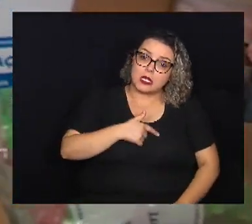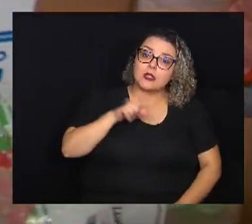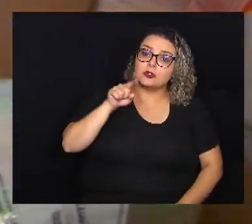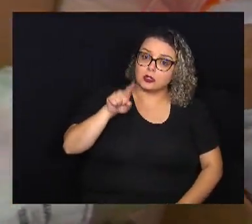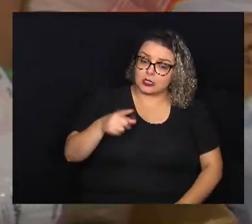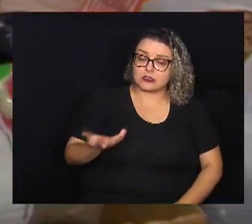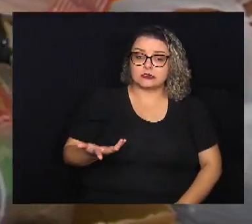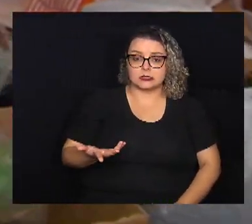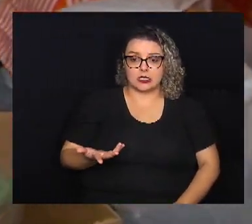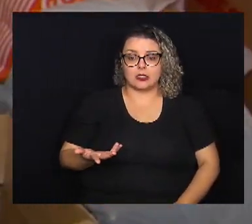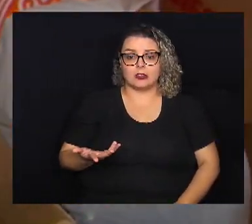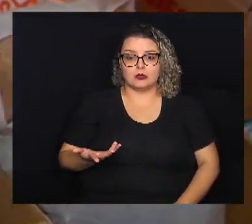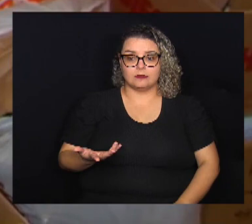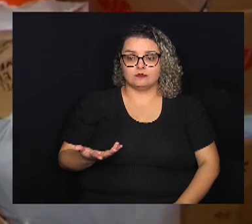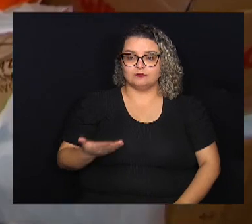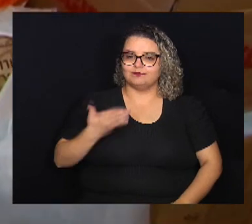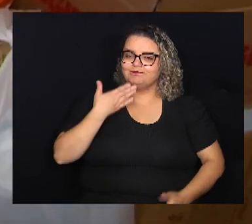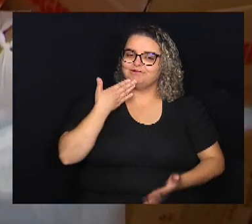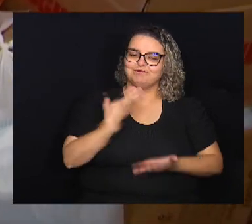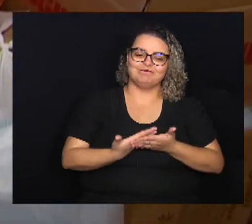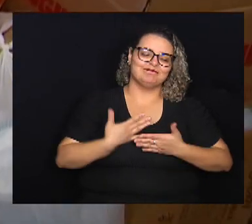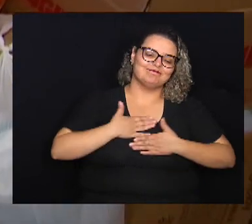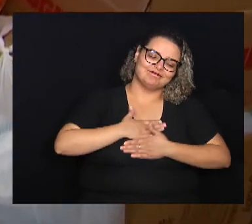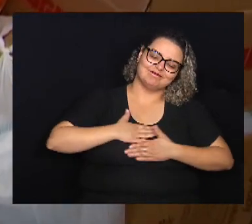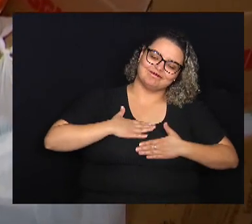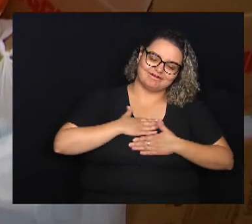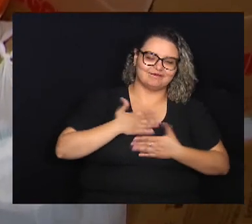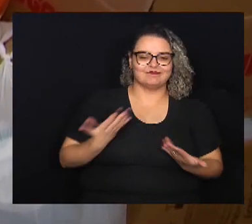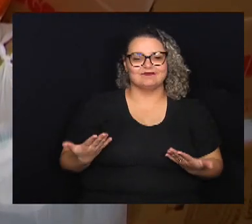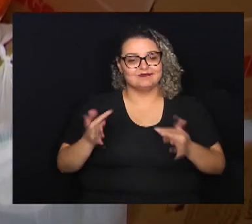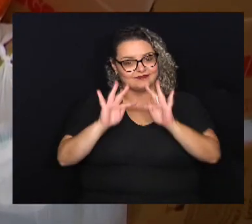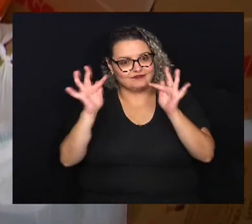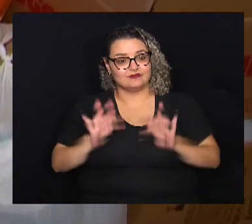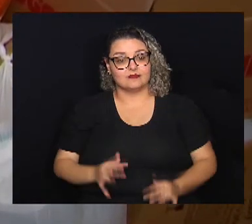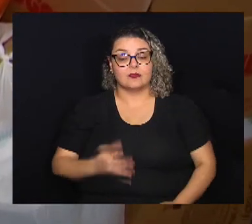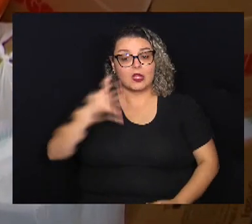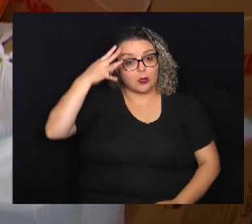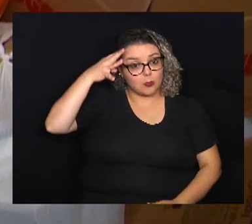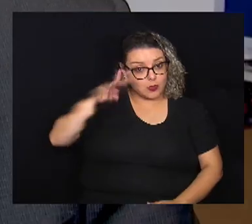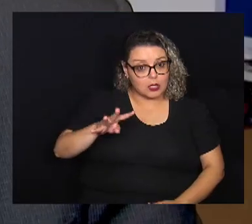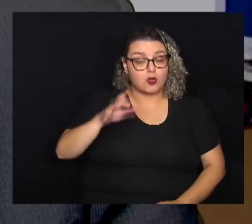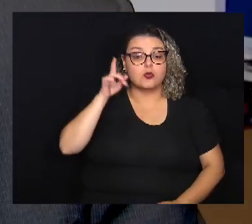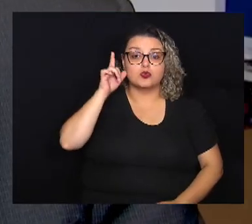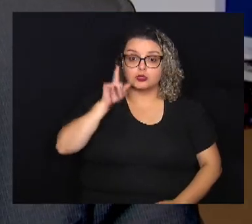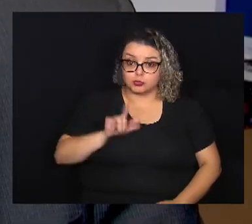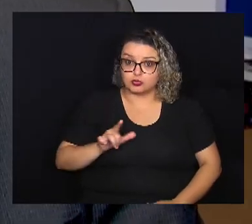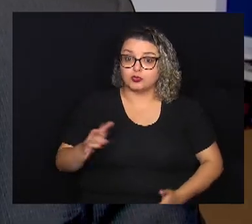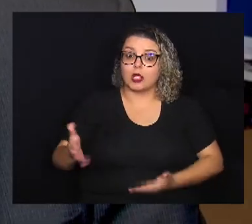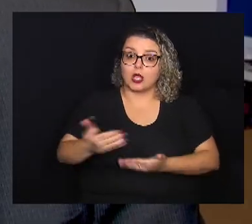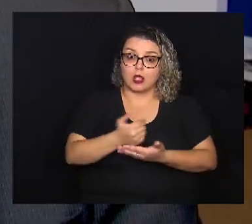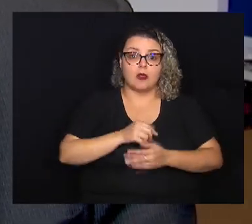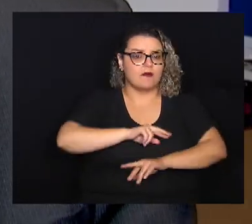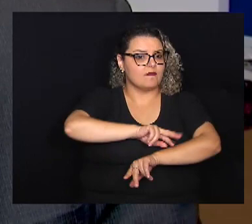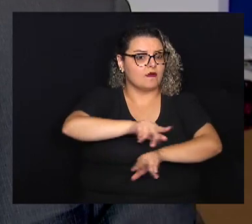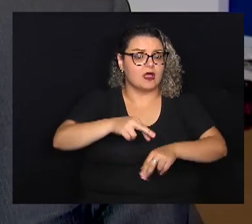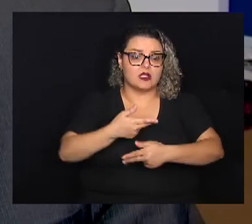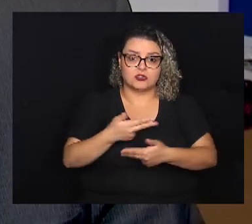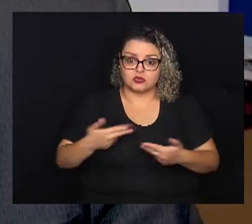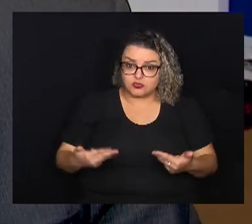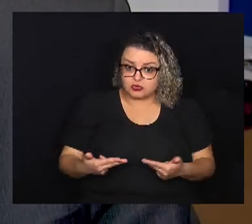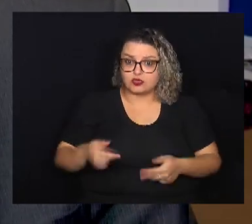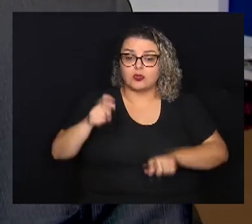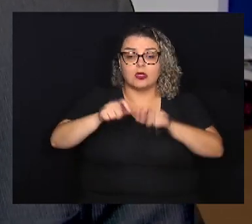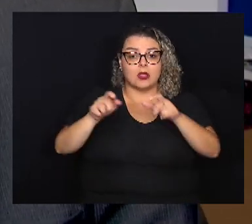surpresa agradável, uma felicidade. A gente vê que em quatro dias a gente conseguiu arrecadar muita coisa, que as pessoas